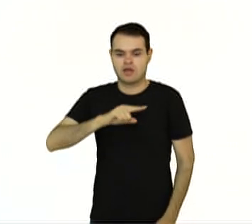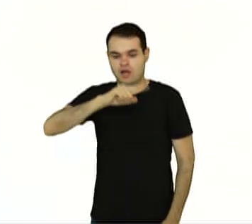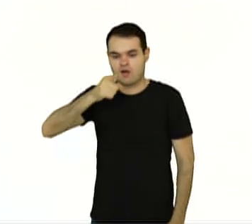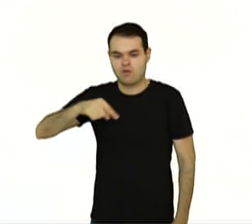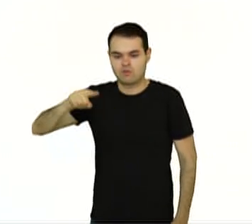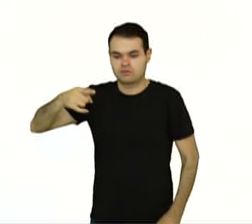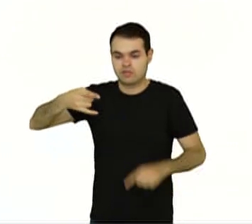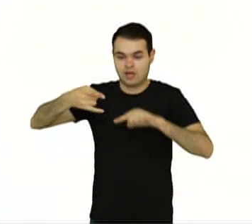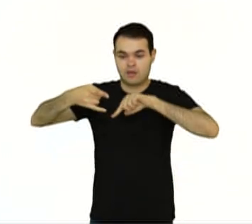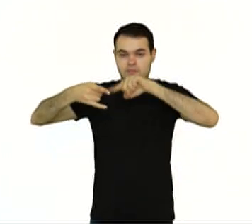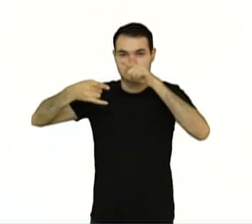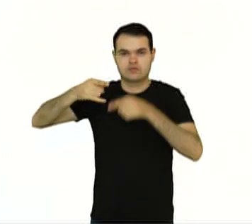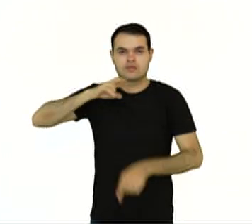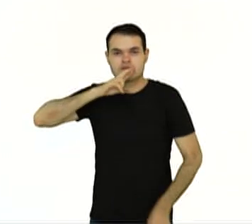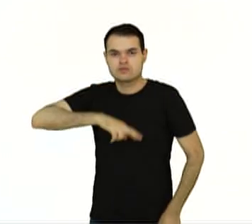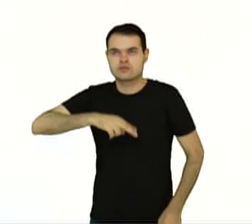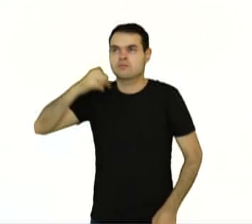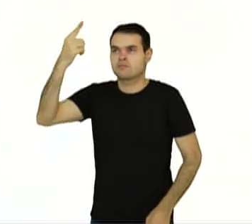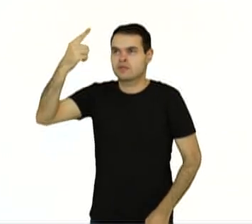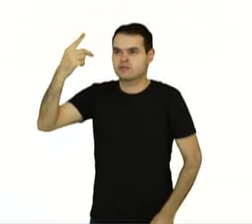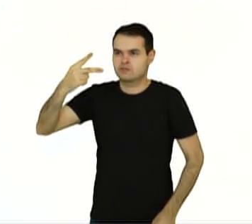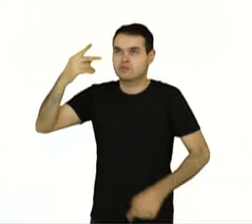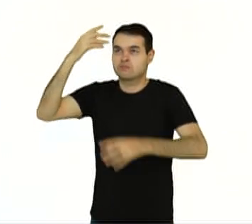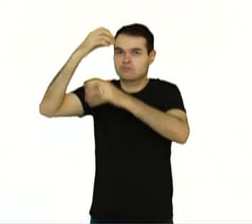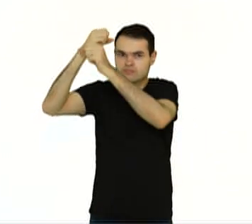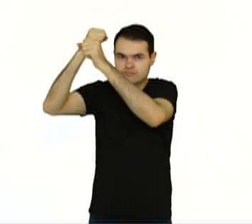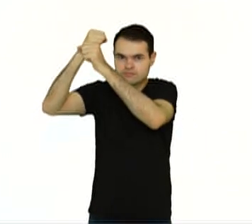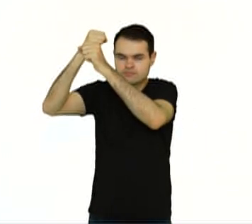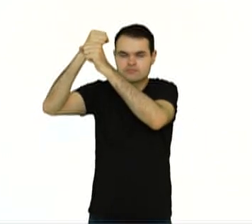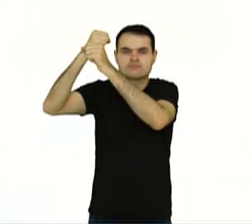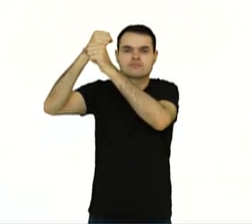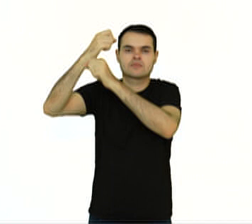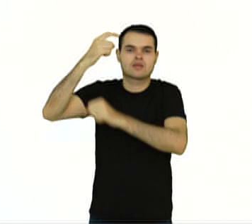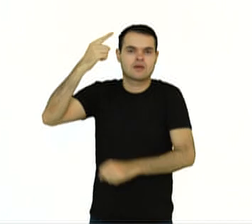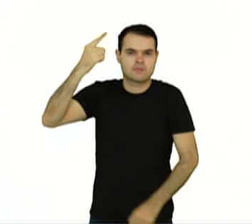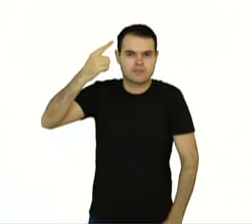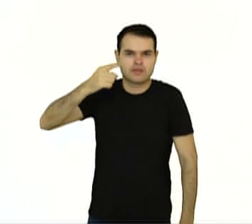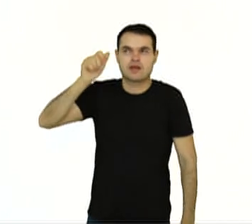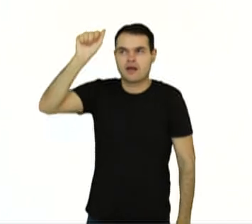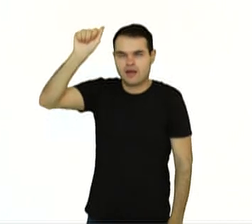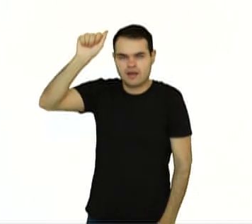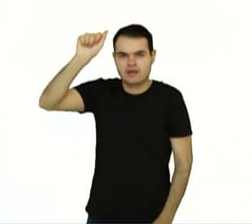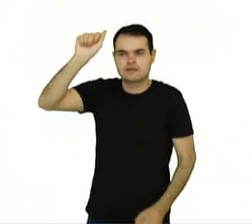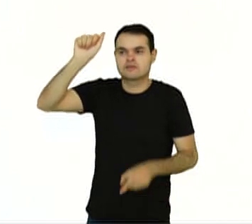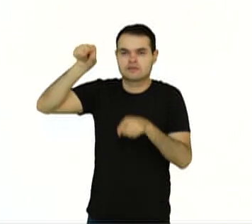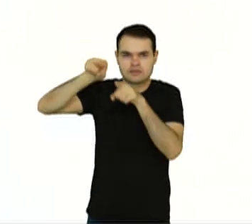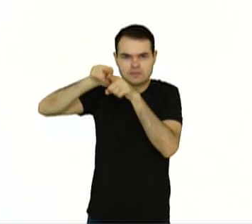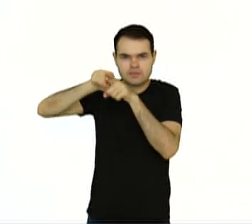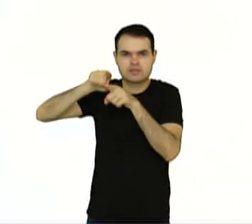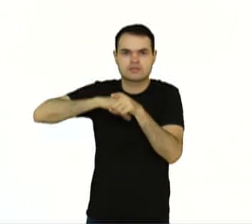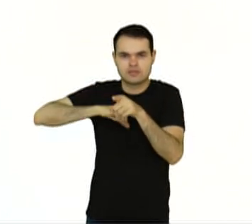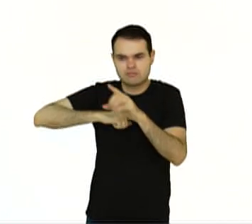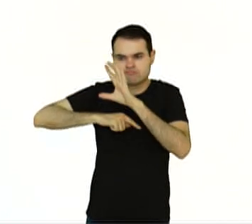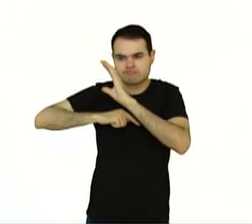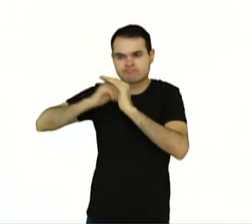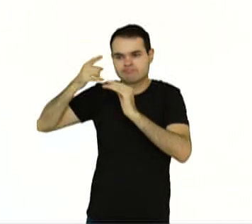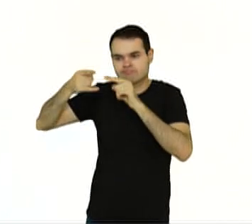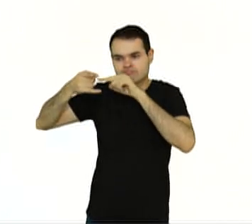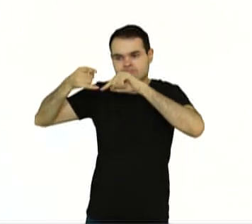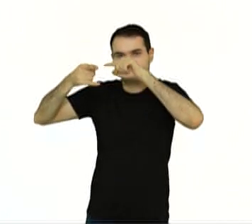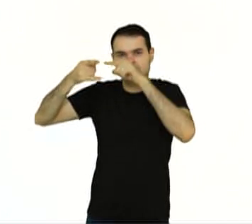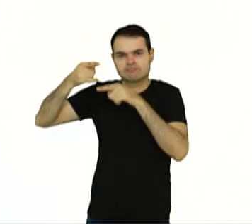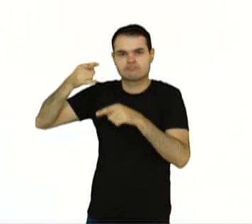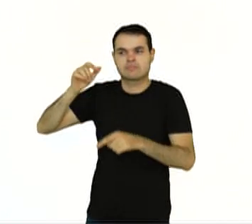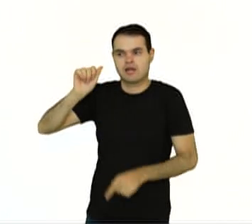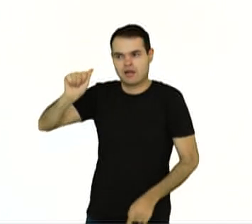amplitude resultante, que é a soma da primeira onda com a segunda. A primeira tem uma amplitude A, a segunda também tem uma amplitude A, onde teremos